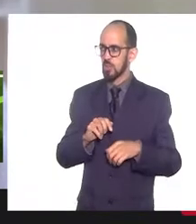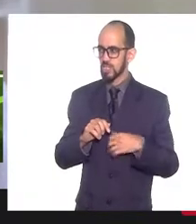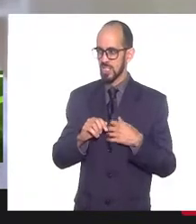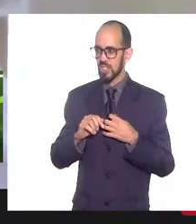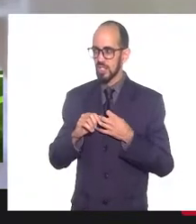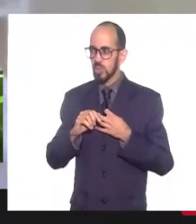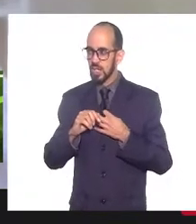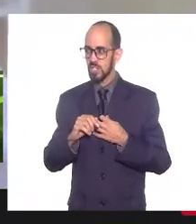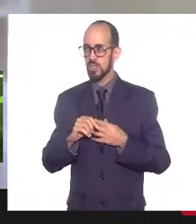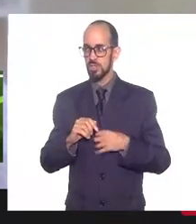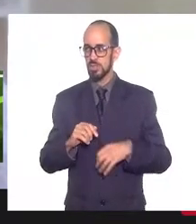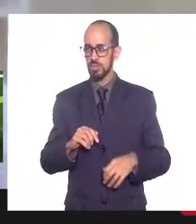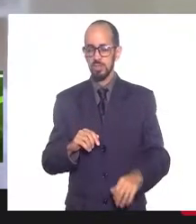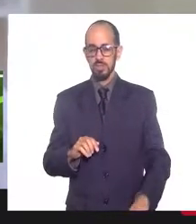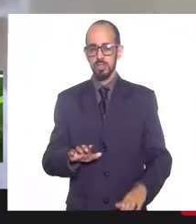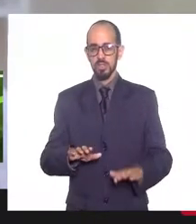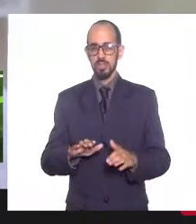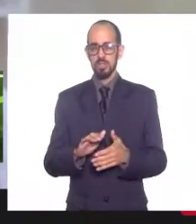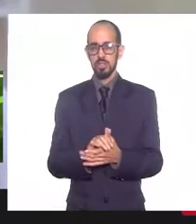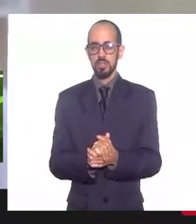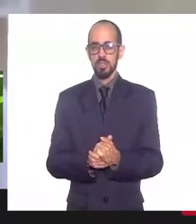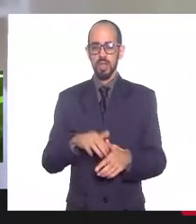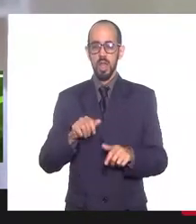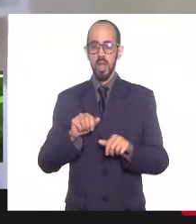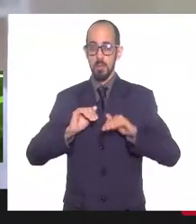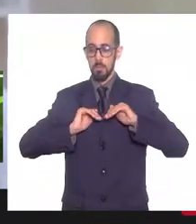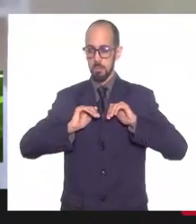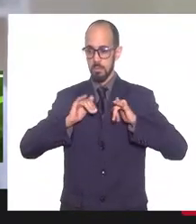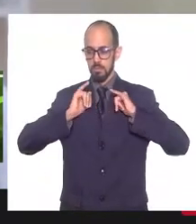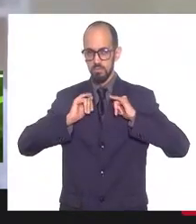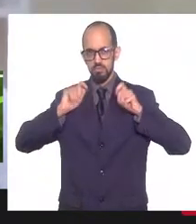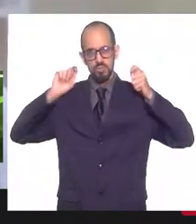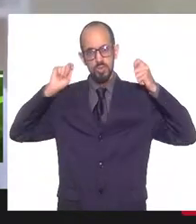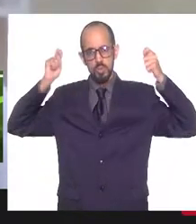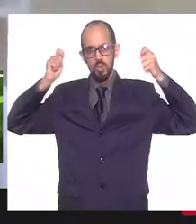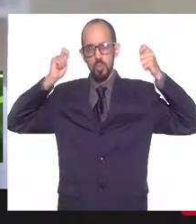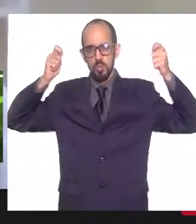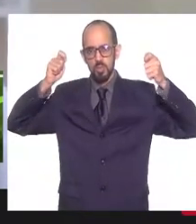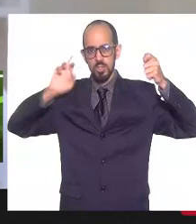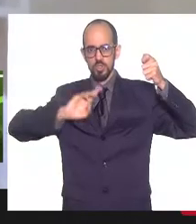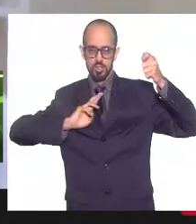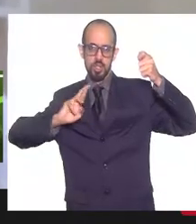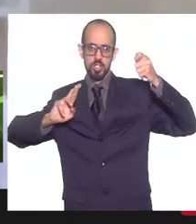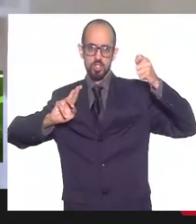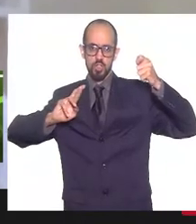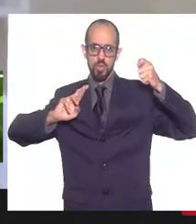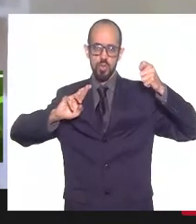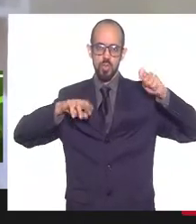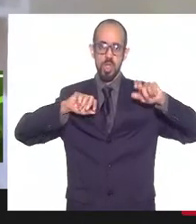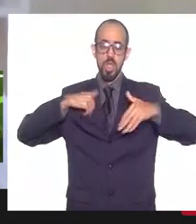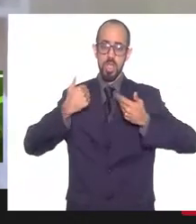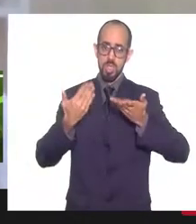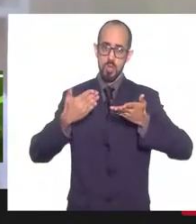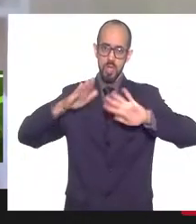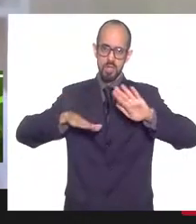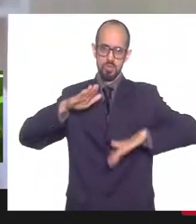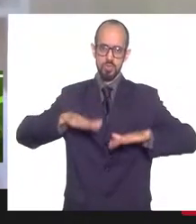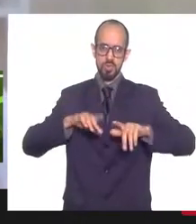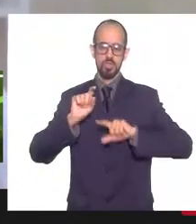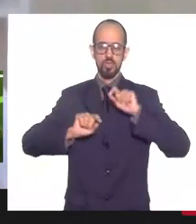e nossas formas e manifestações religiosas. Então, muitas